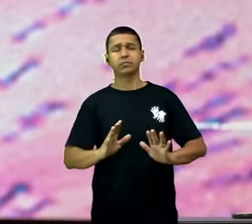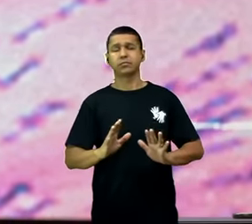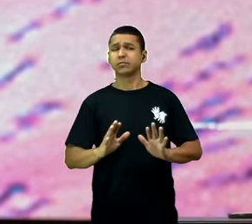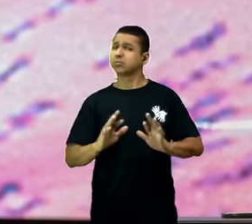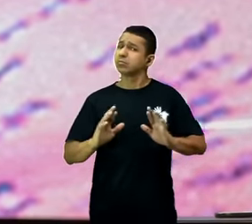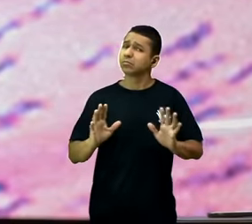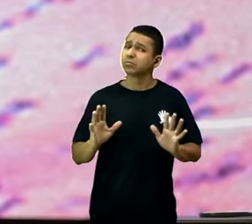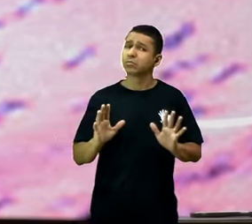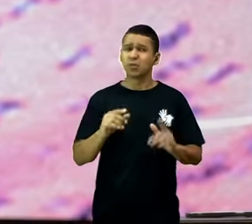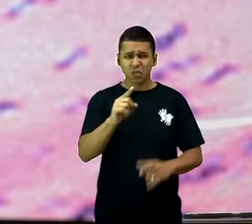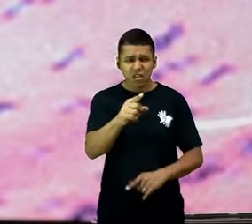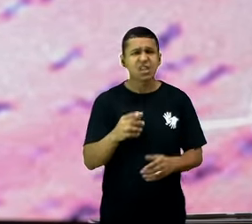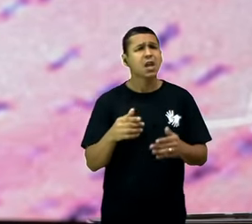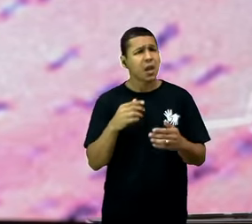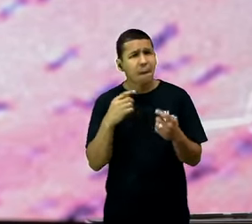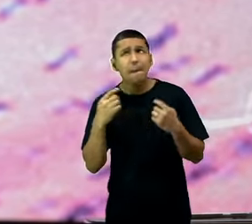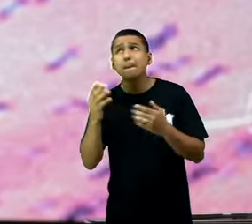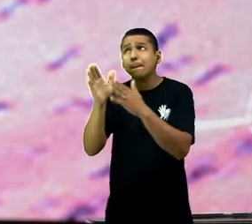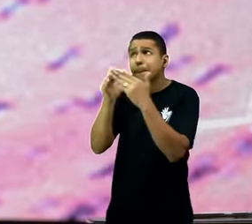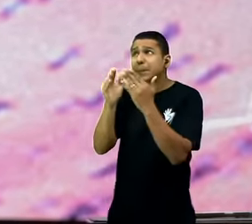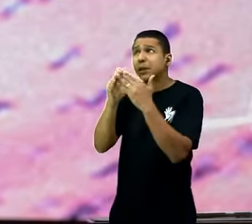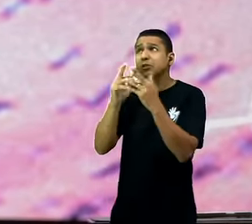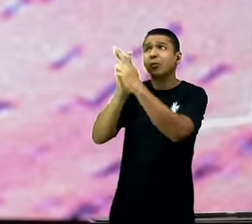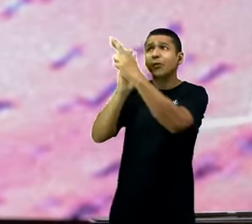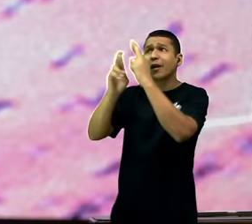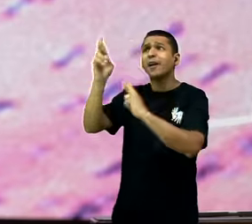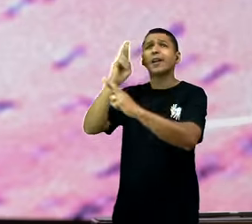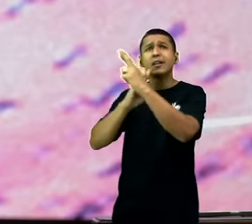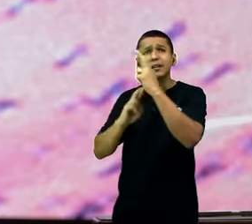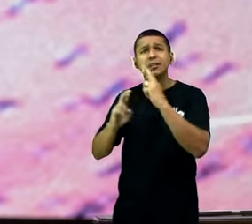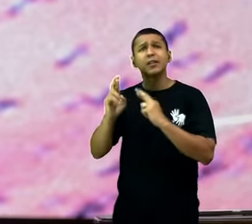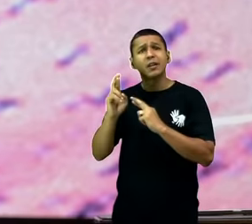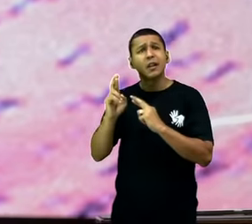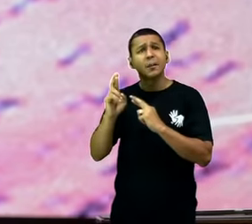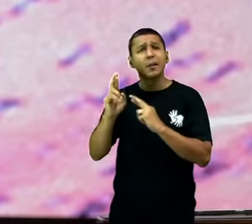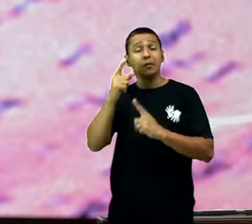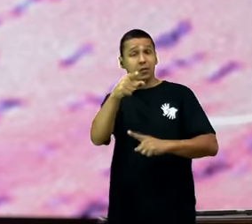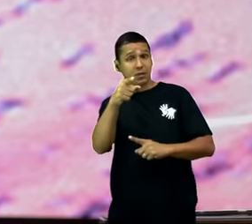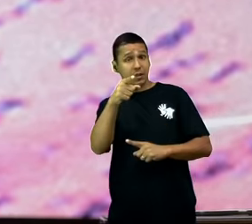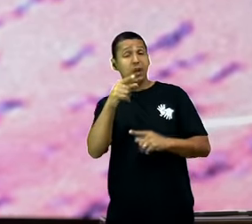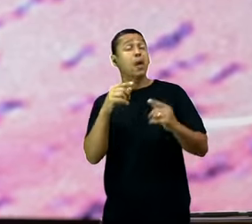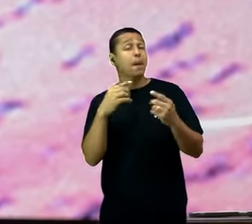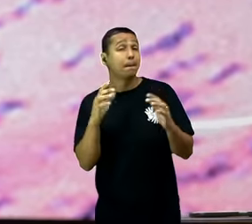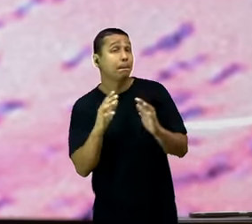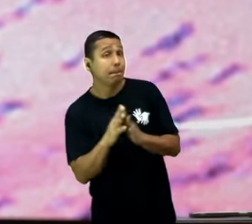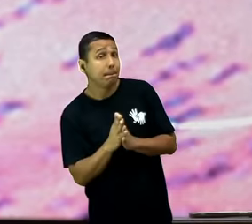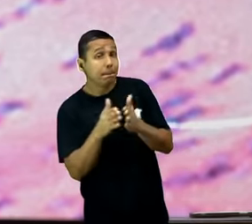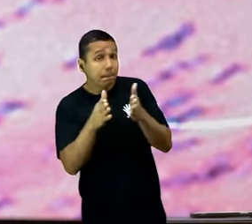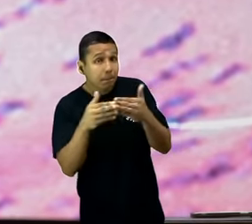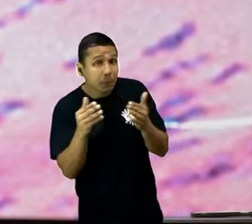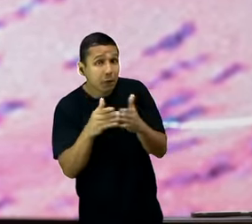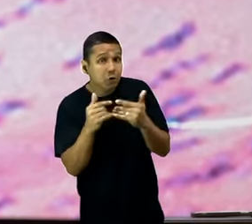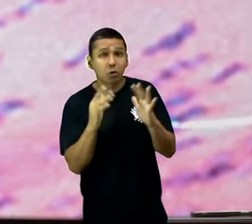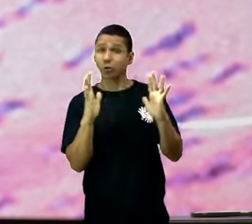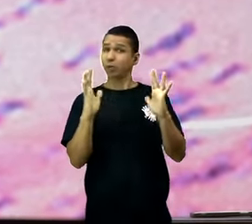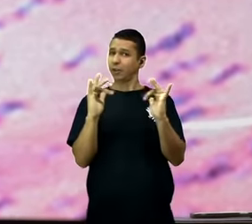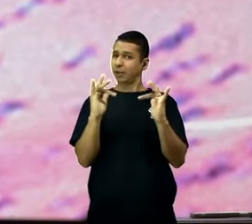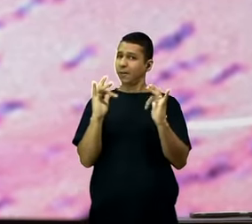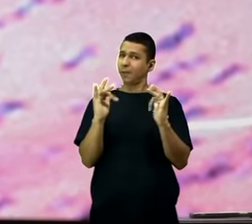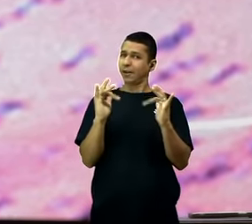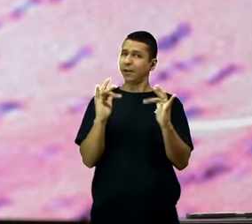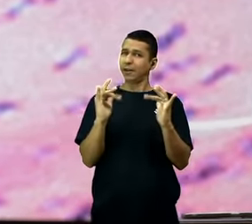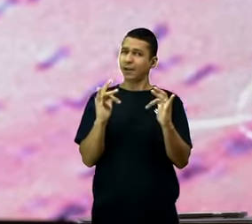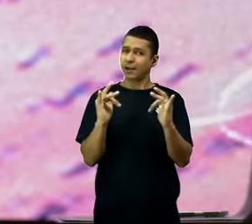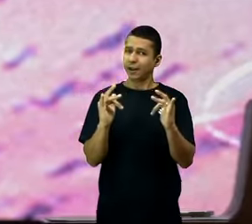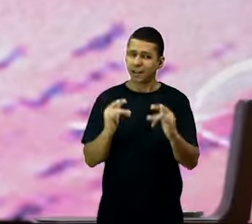Lembra que você pediu um relacionamento para Deus? Deus te deu, porque você não aguentava mais aquela tralha que estava com você? Você fala assim: Senhor, eu não aguento mais, Senhor.